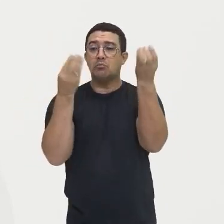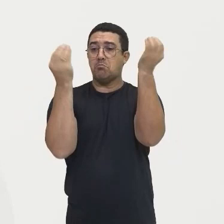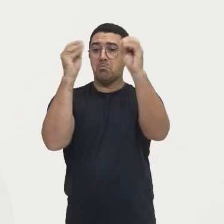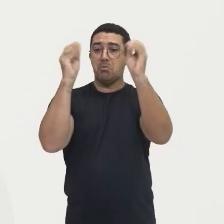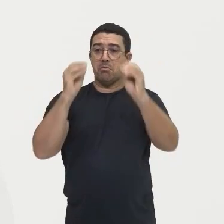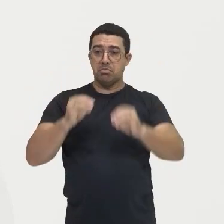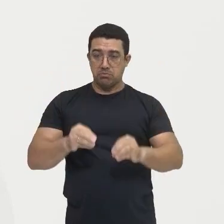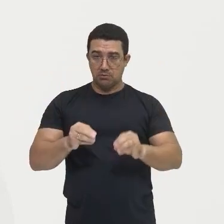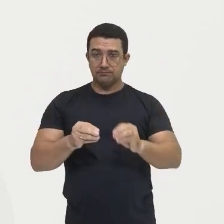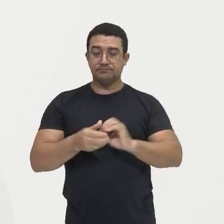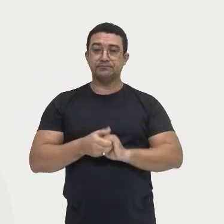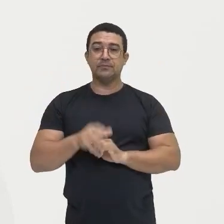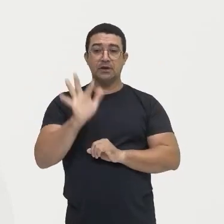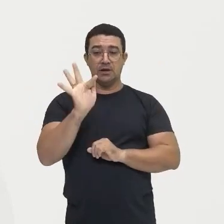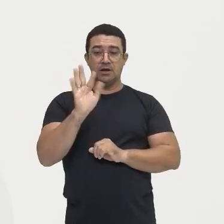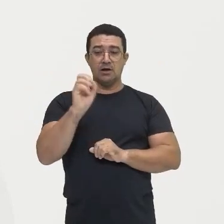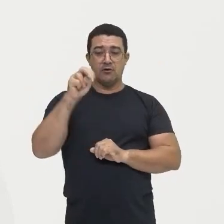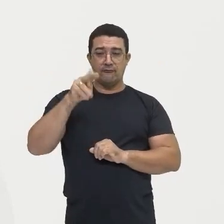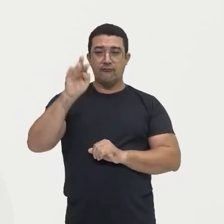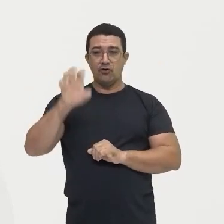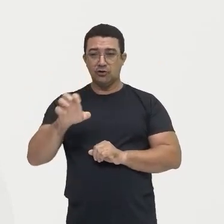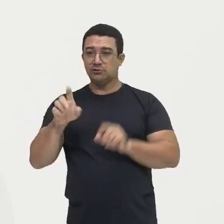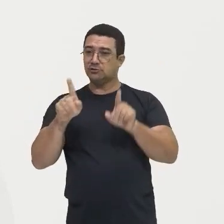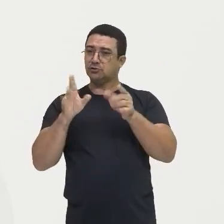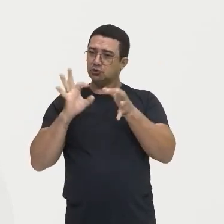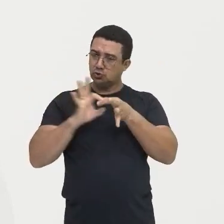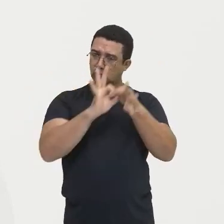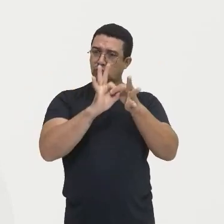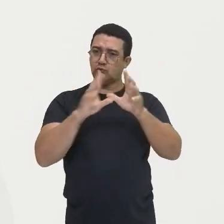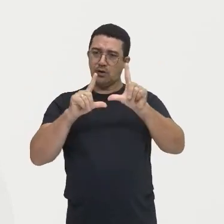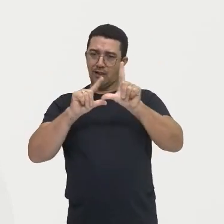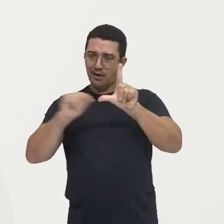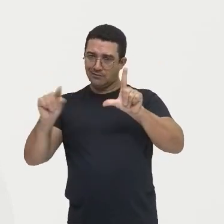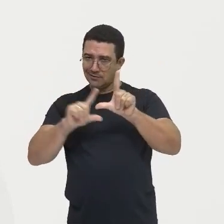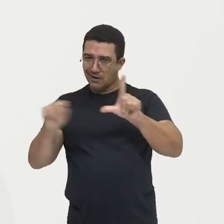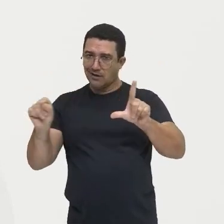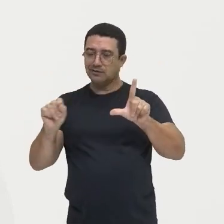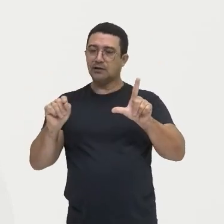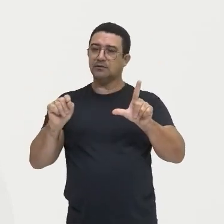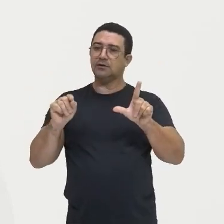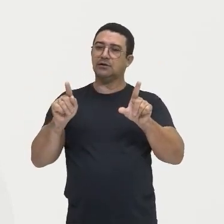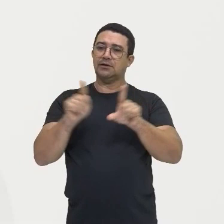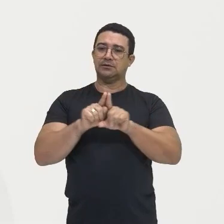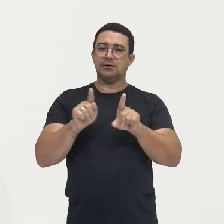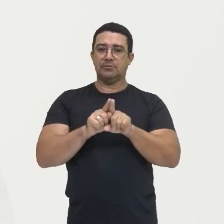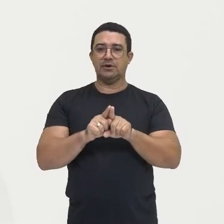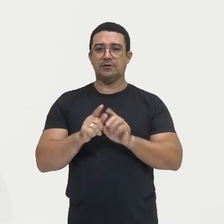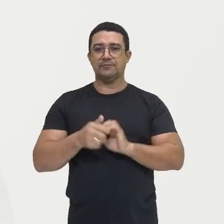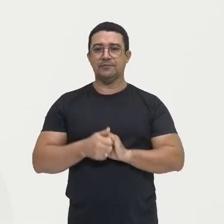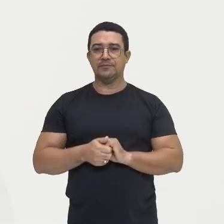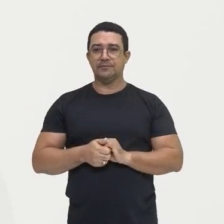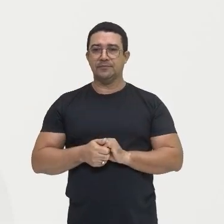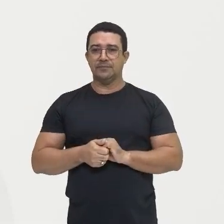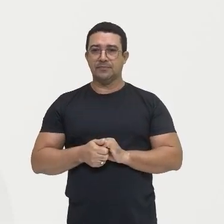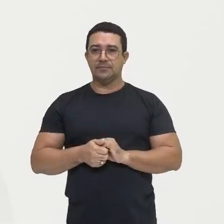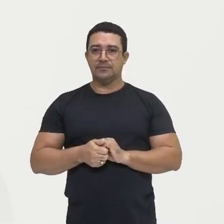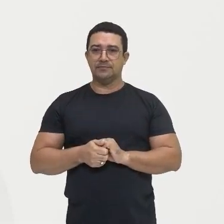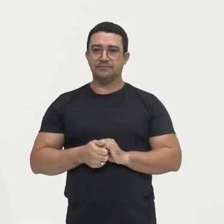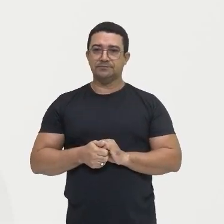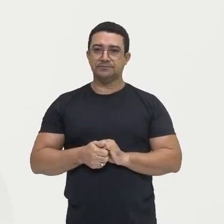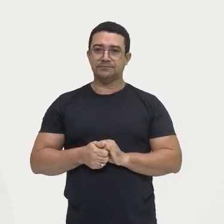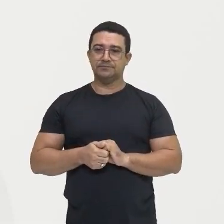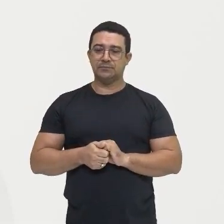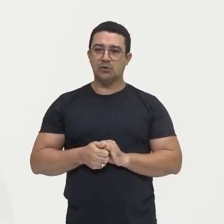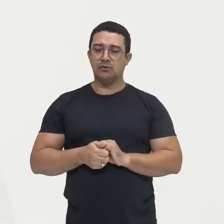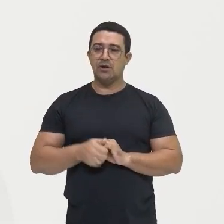normalmente a fonte, ela vem próximo à legenda, ela vem também, pode vir no cantinho aqui do mapa, no superior e nos cantos